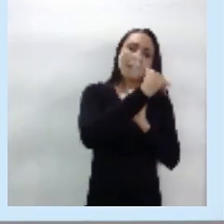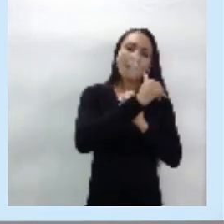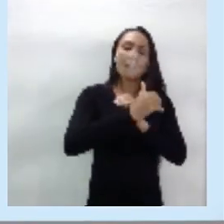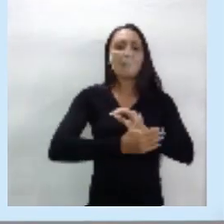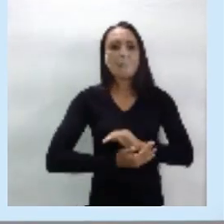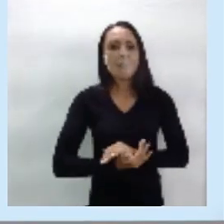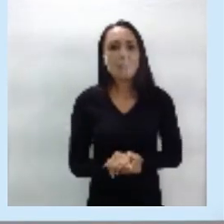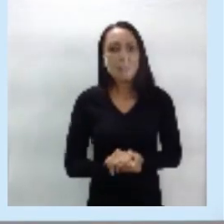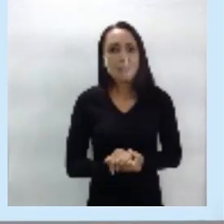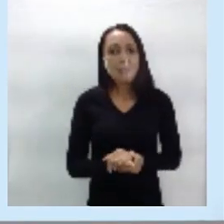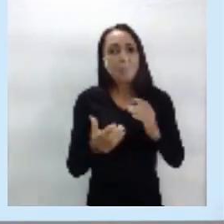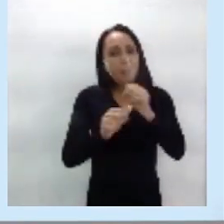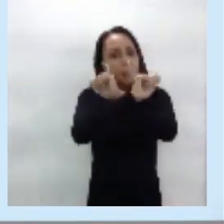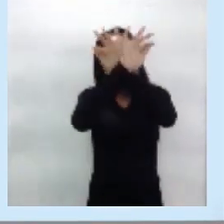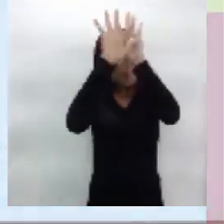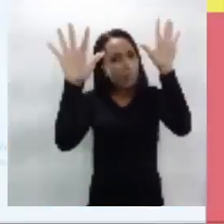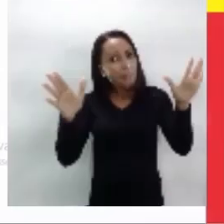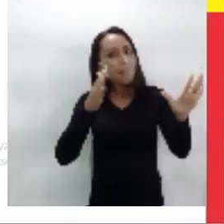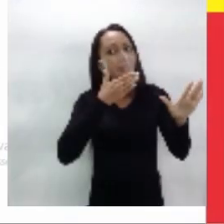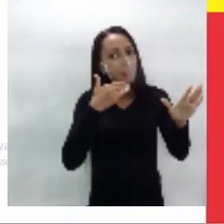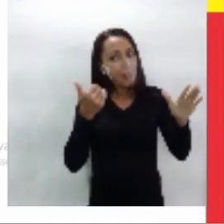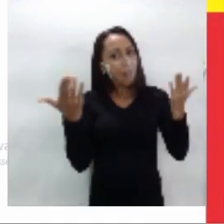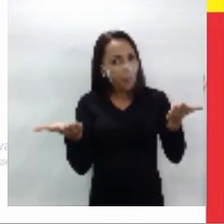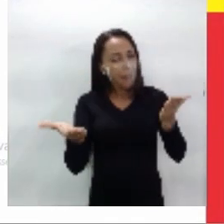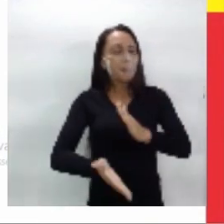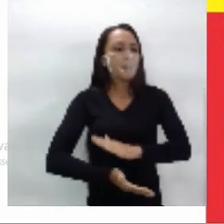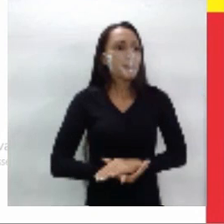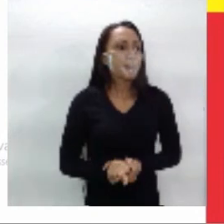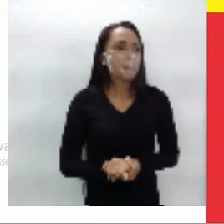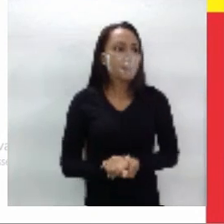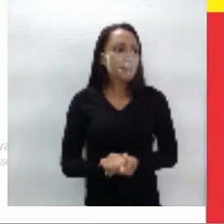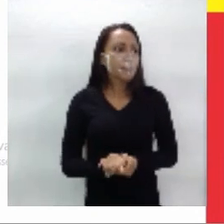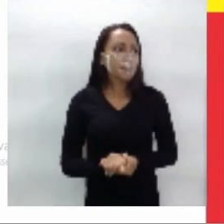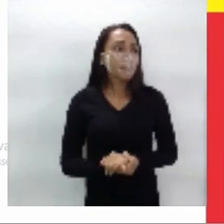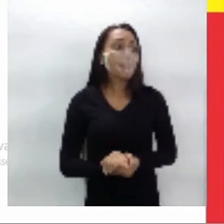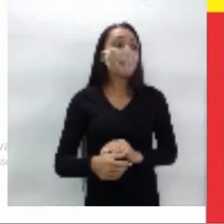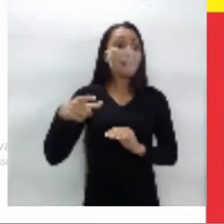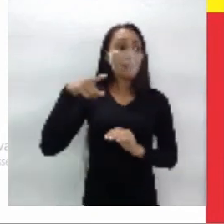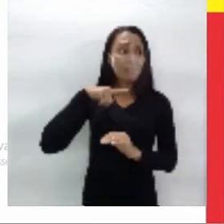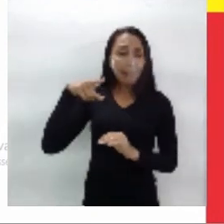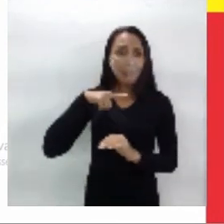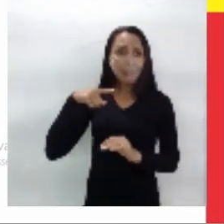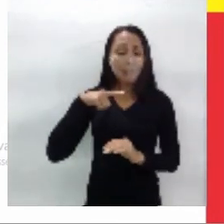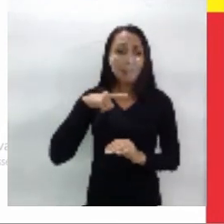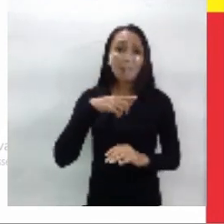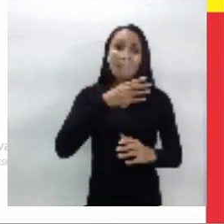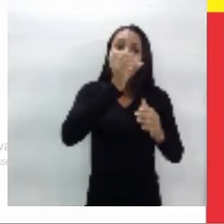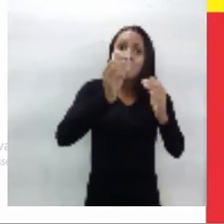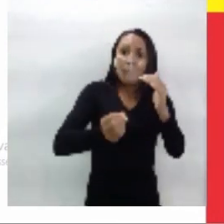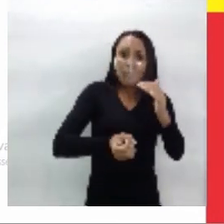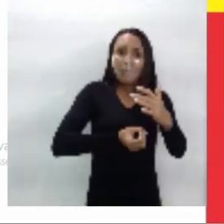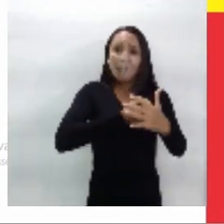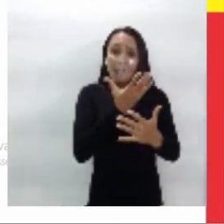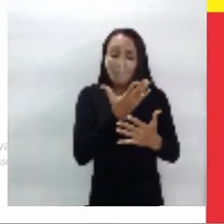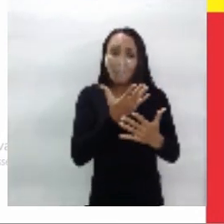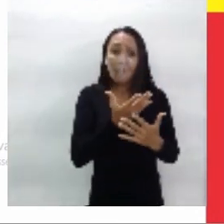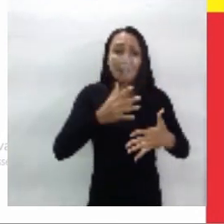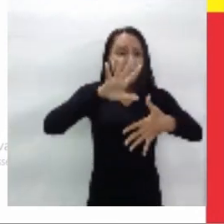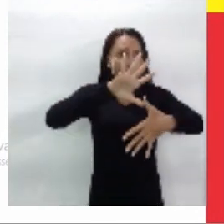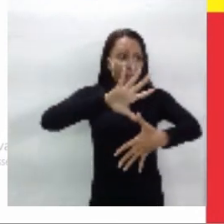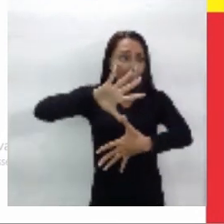para o próximo telão para ficar mais claro ainda. Certo? Então aqui a gente vai ter, com a exploração